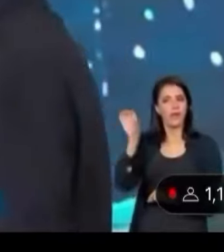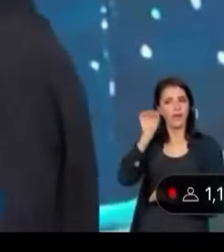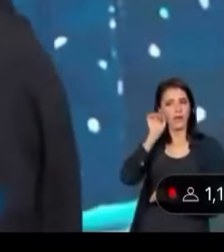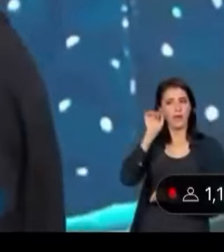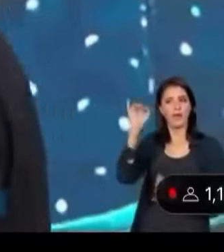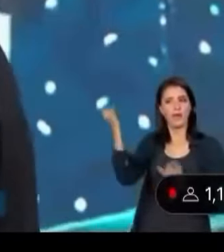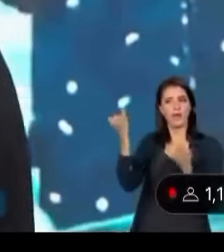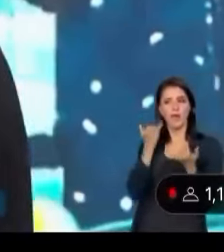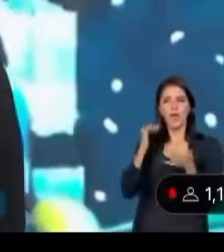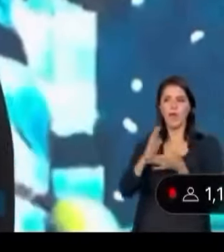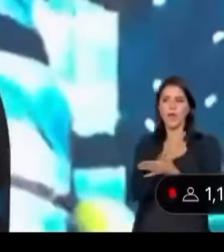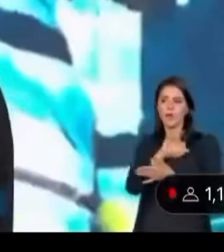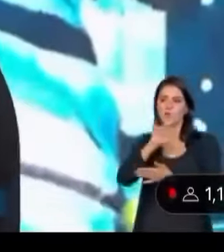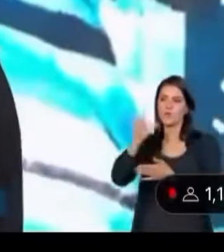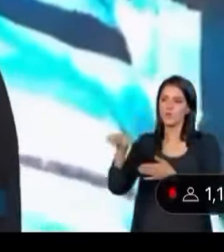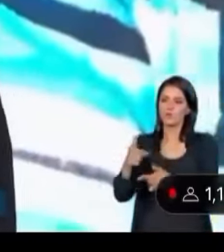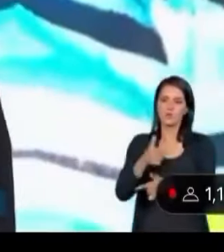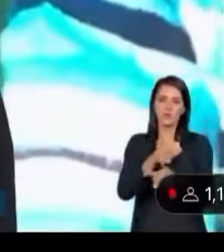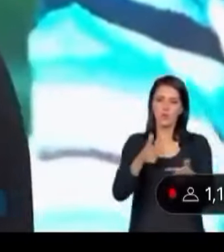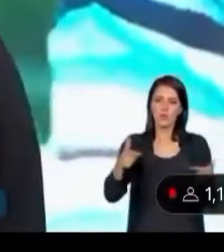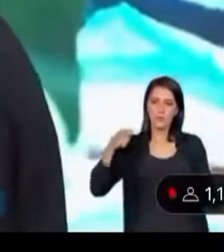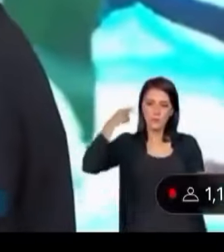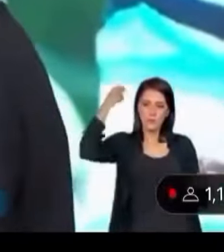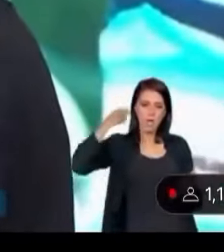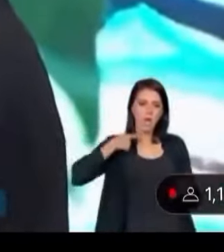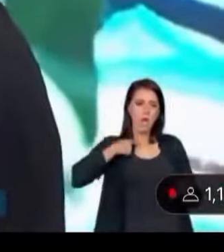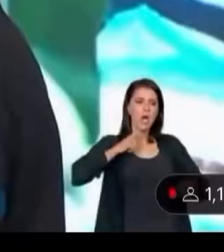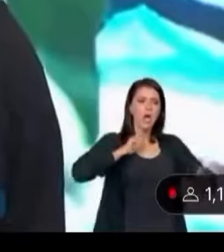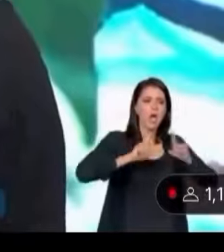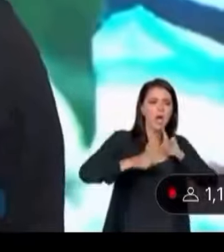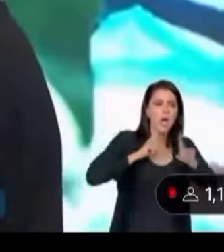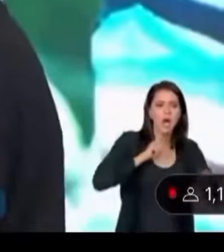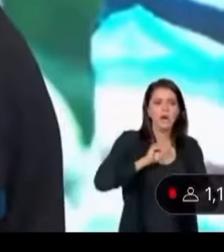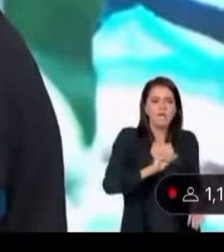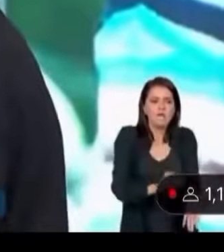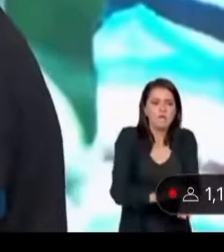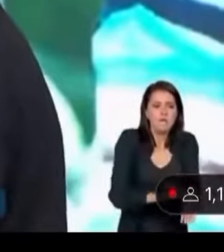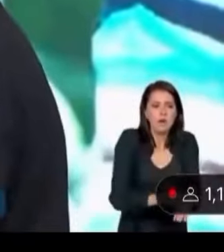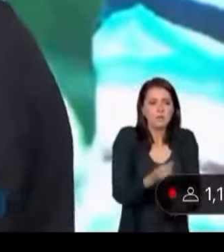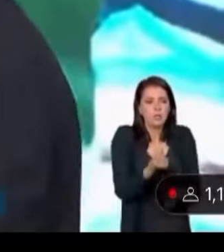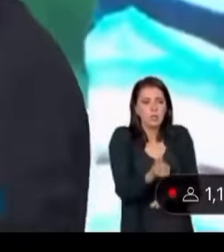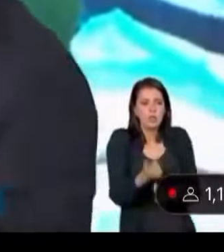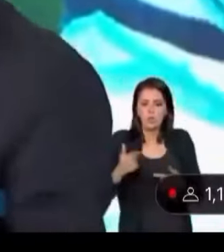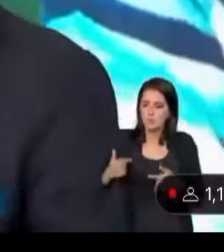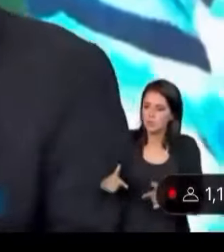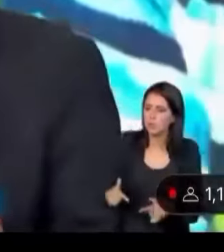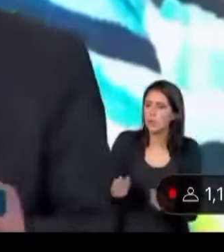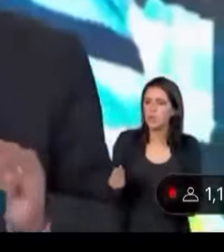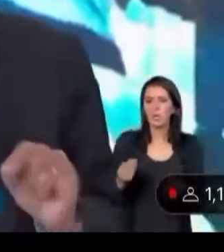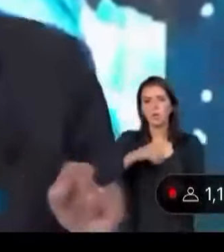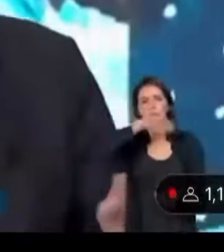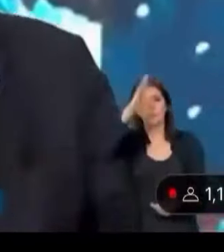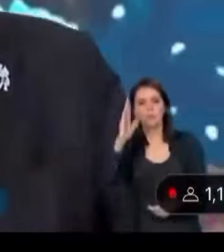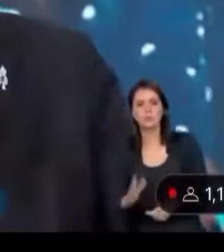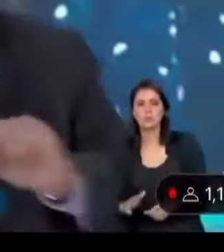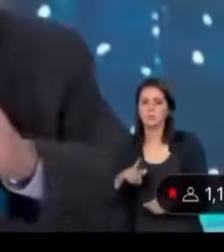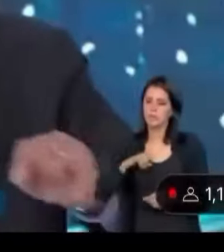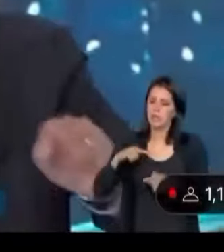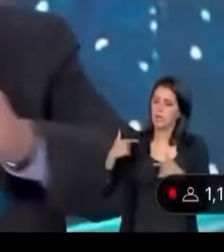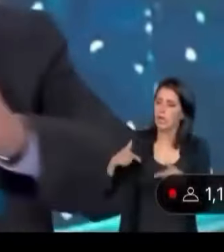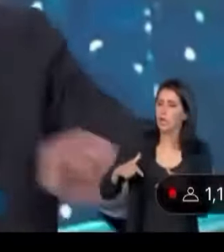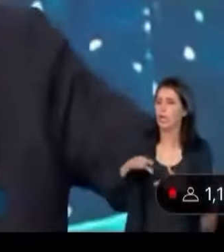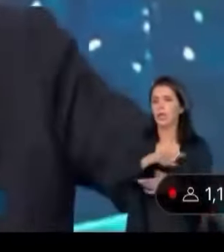dias não vai ter nenhum artista se queixando de falta de recurso para que esse país tenha atividade